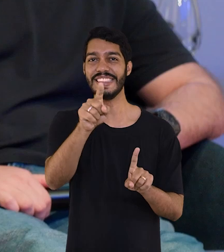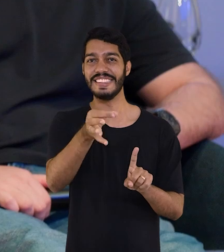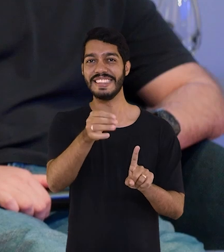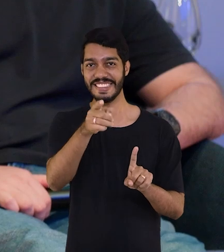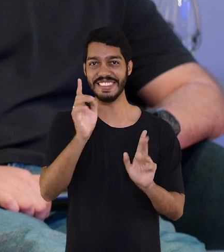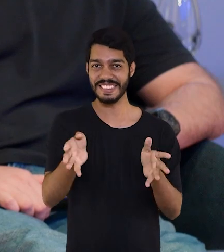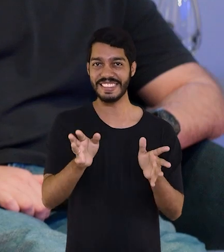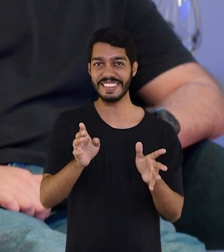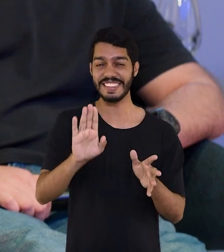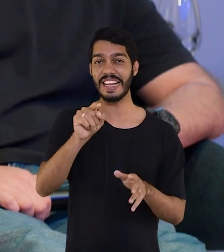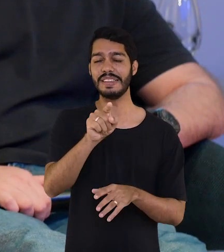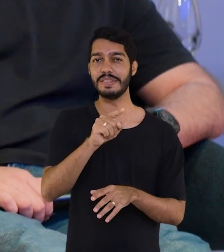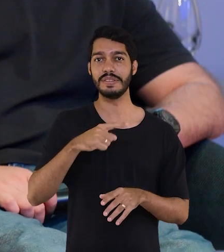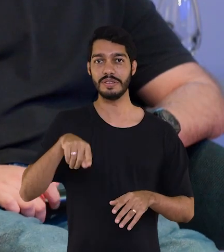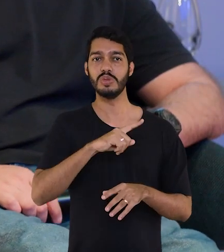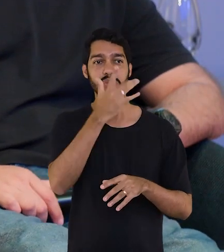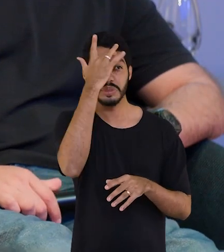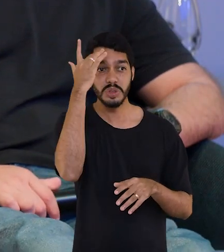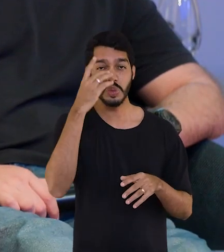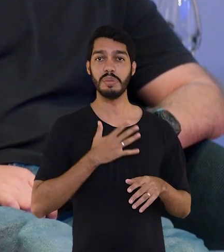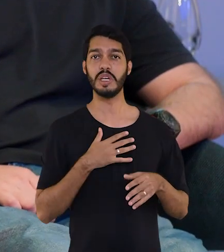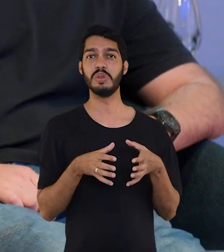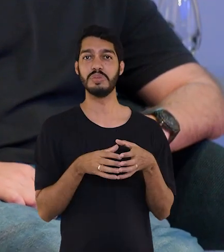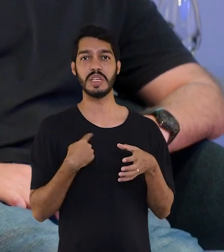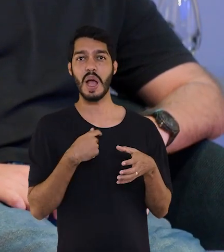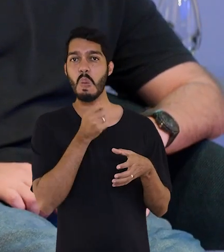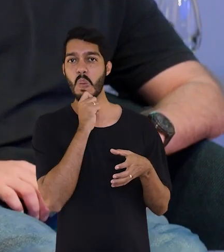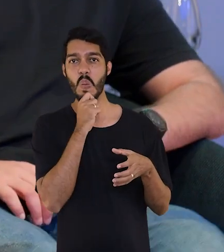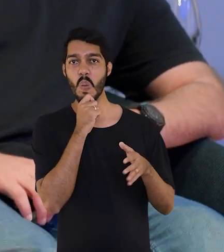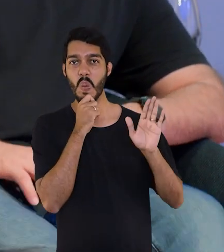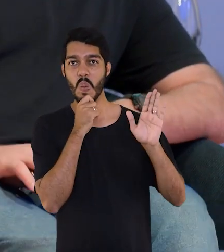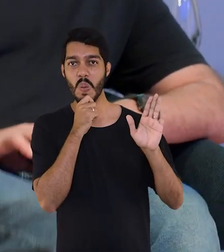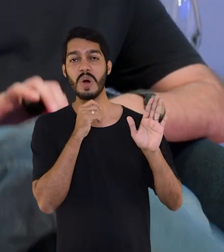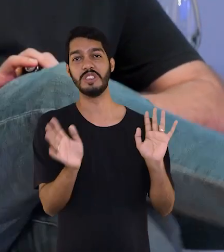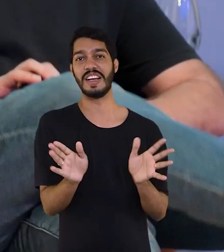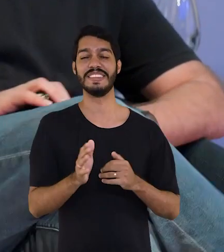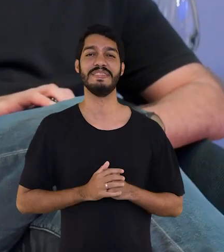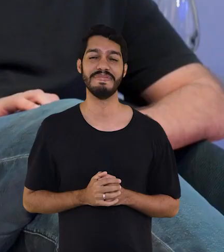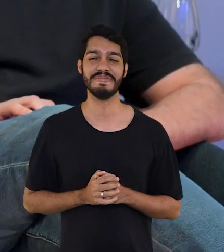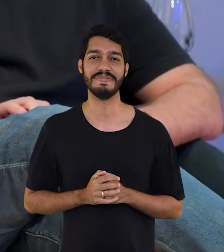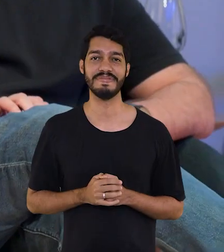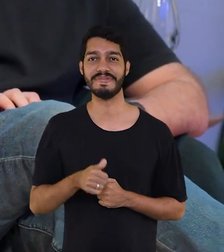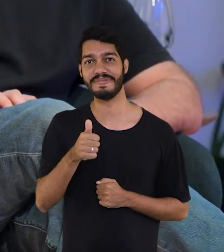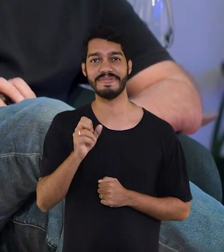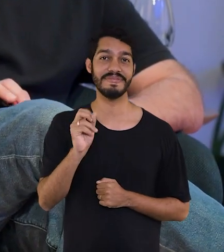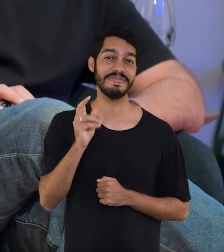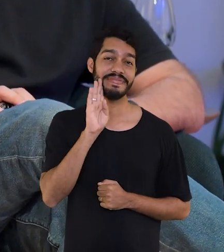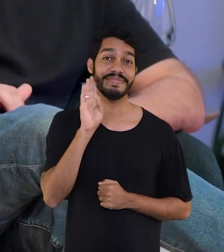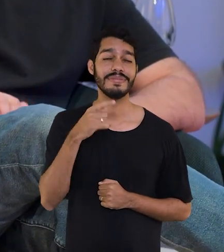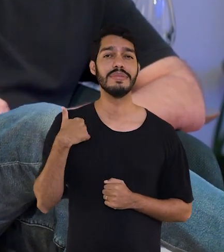amigo? É? Bacana. Cadê o pessoal da minha equipe que não levantou a mão? Cadê? O camarada lá também, a galera ali.